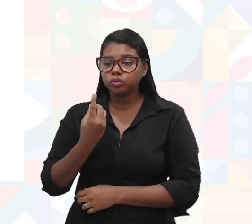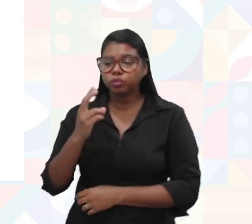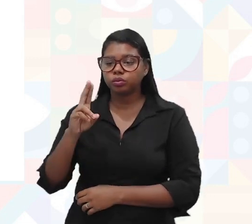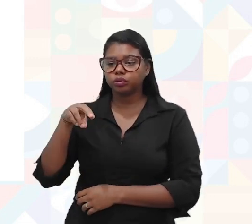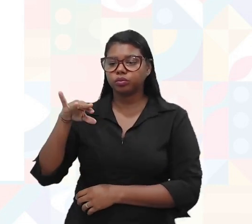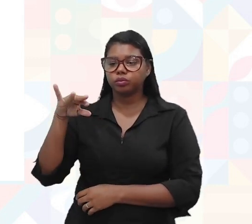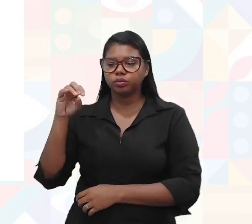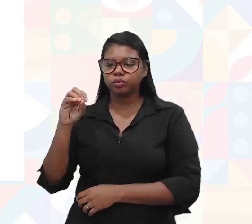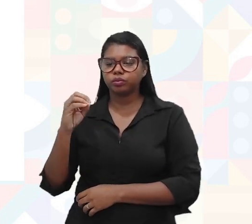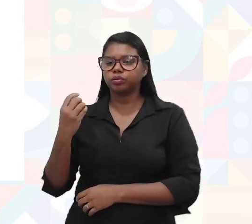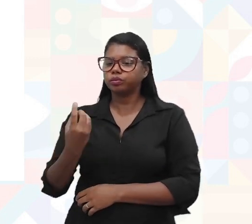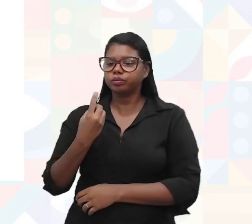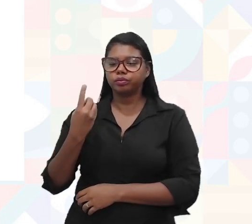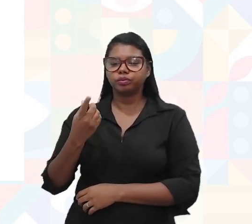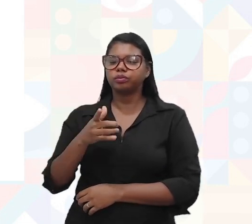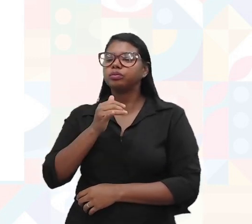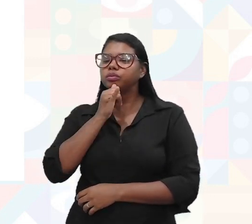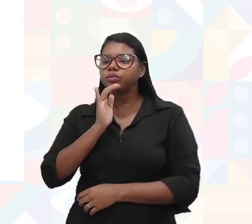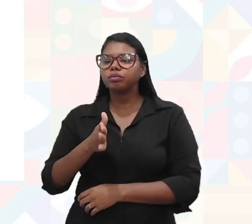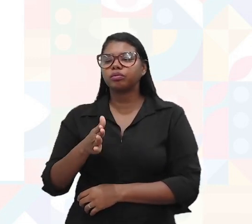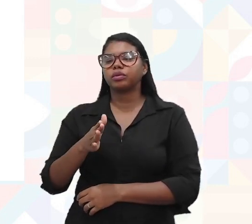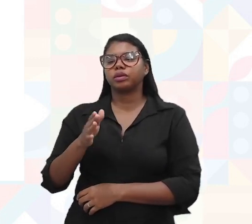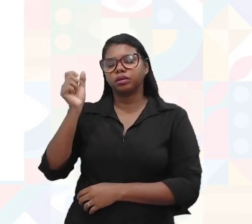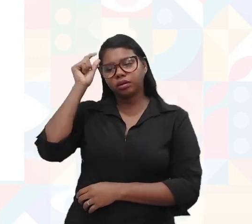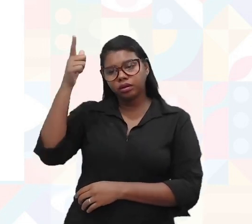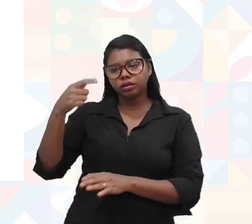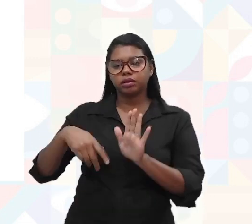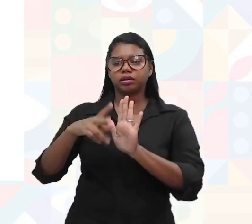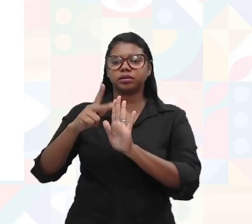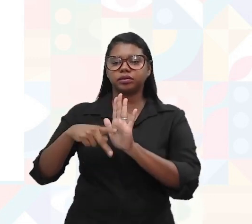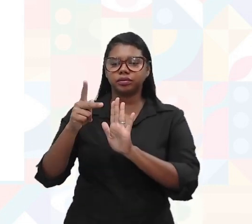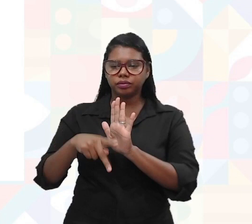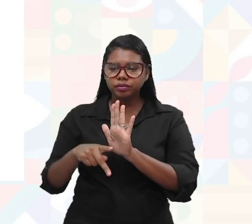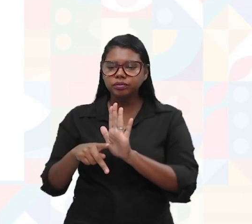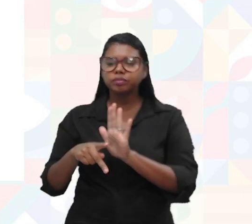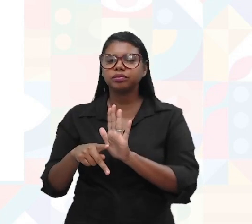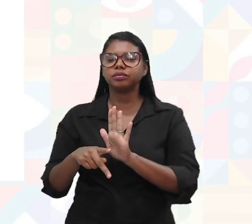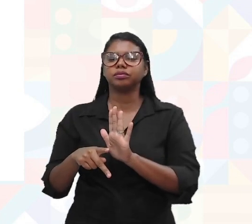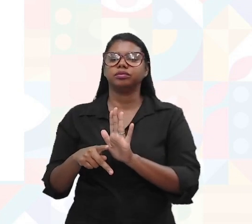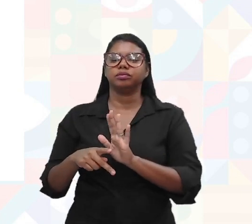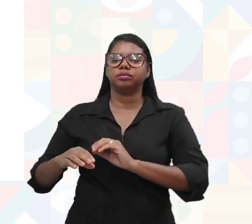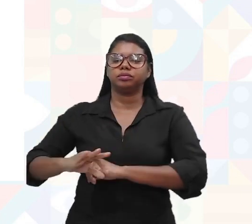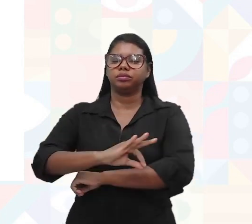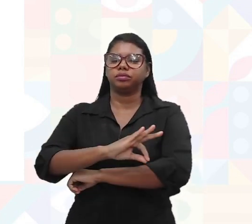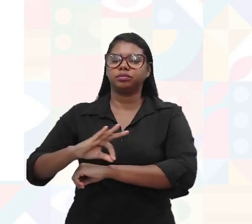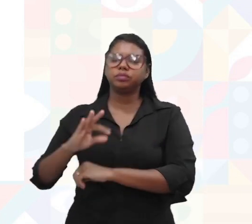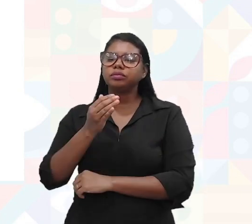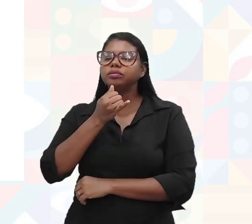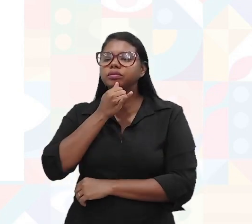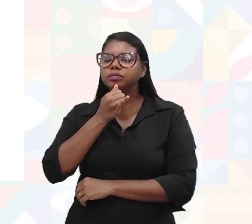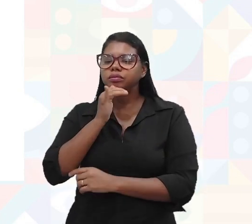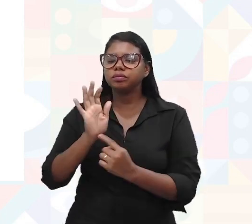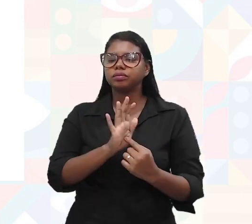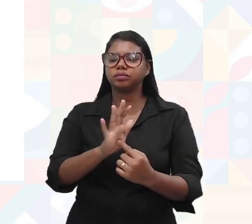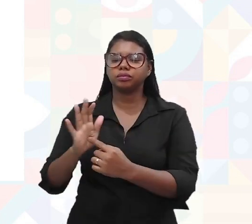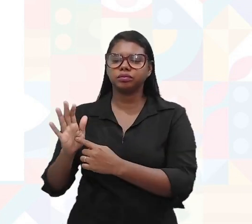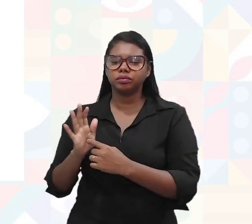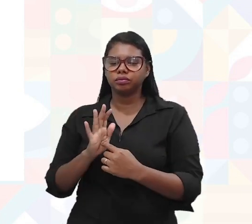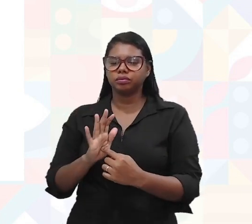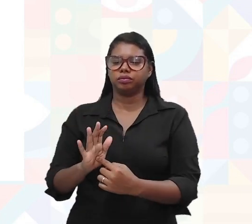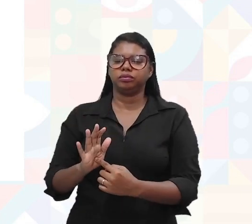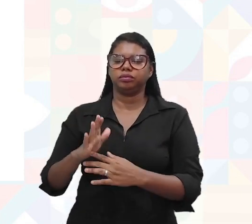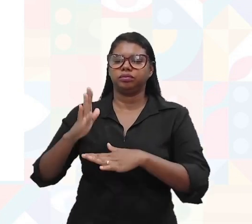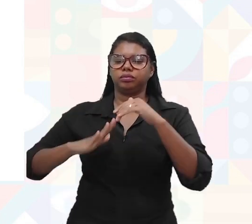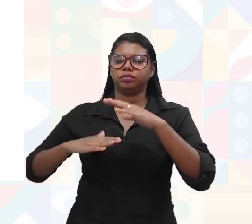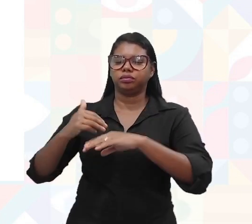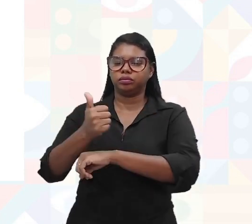Então você não tinha, apesar de já existir a ideia de projeto, né, a gente sabe que o projeto de arquitetura, por exemplo, que está intimamente ligado com a profissão do design